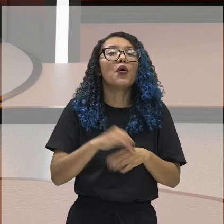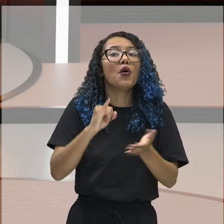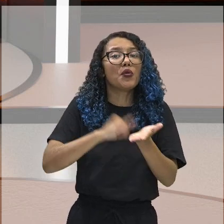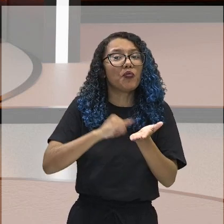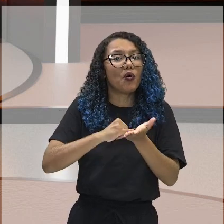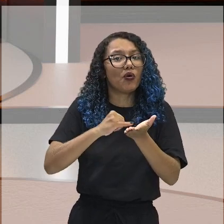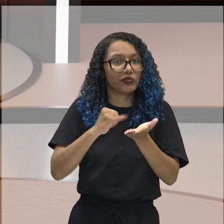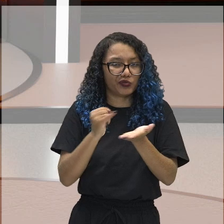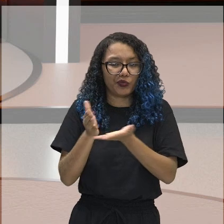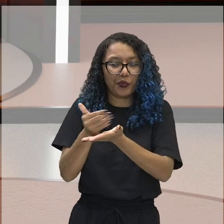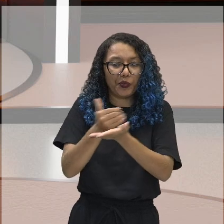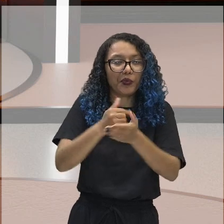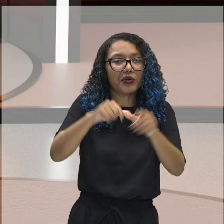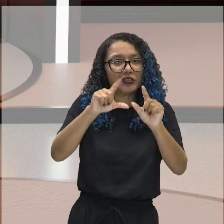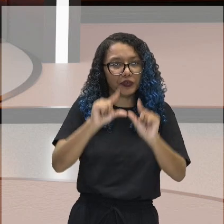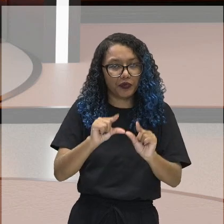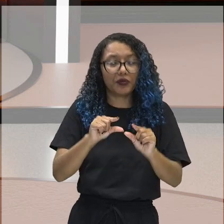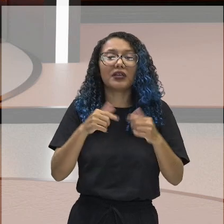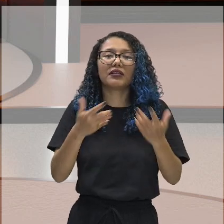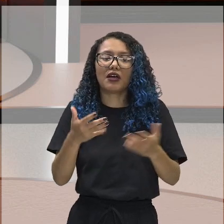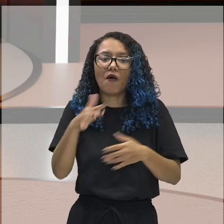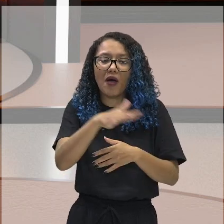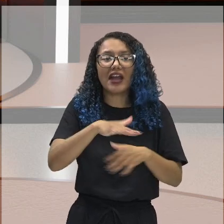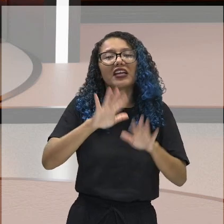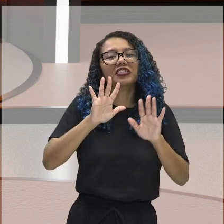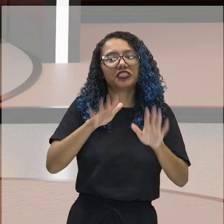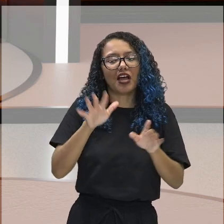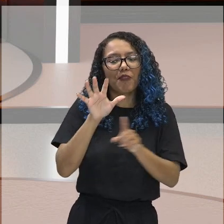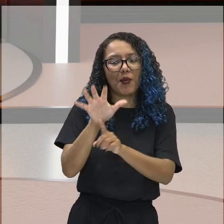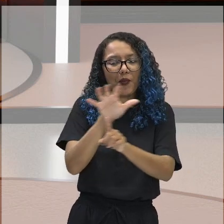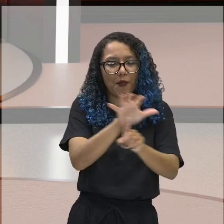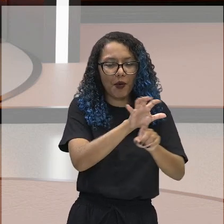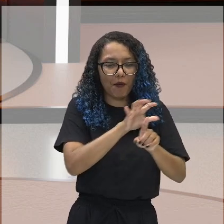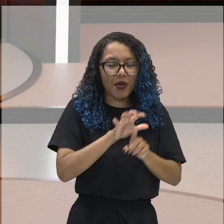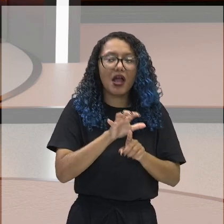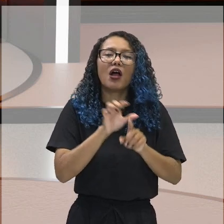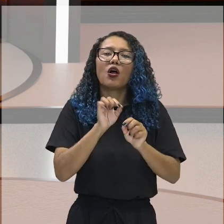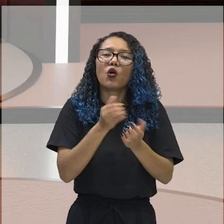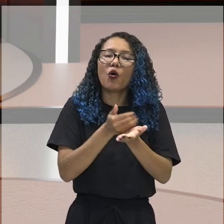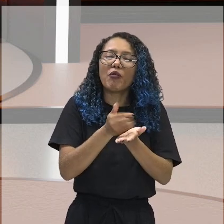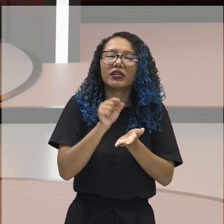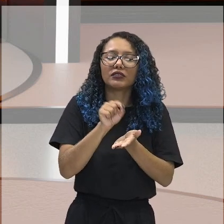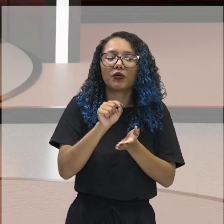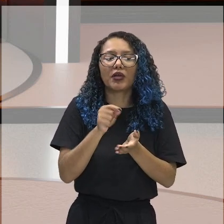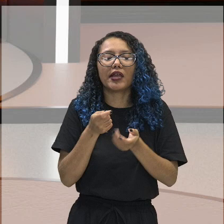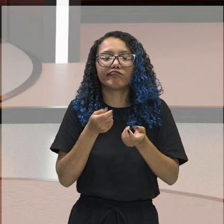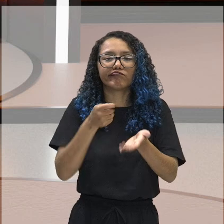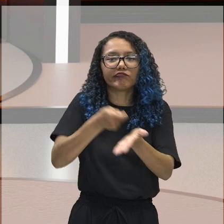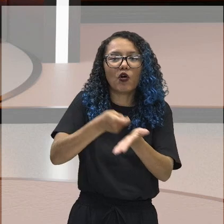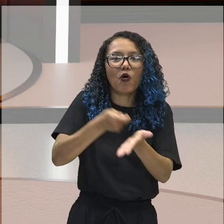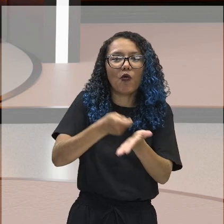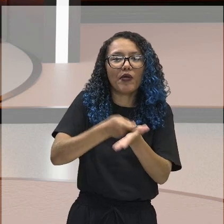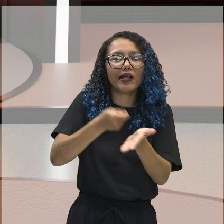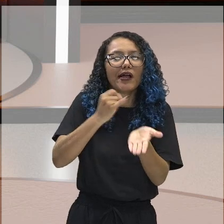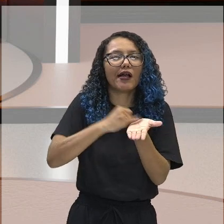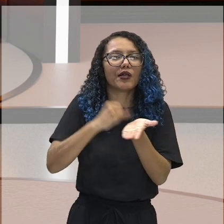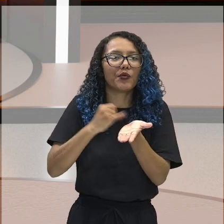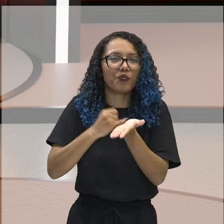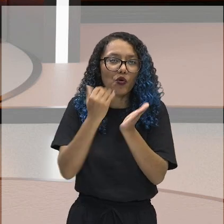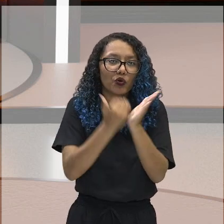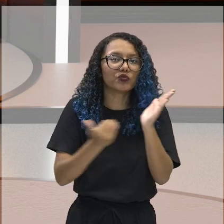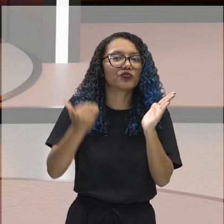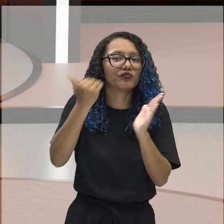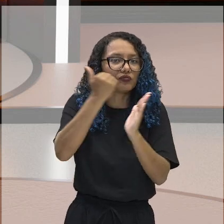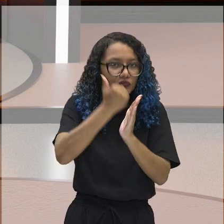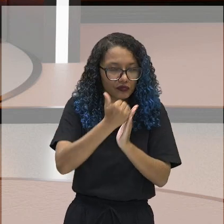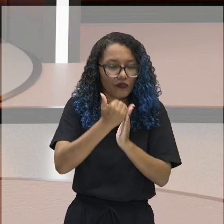lado, aquelas áreas, então, que eu já tenho influência, eu vou fazer o quê? O aumento, tá? Então, de impostos, isso vai gerar, de